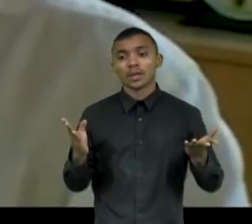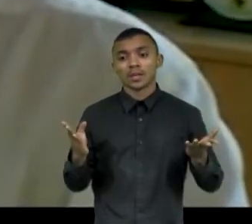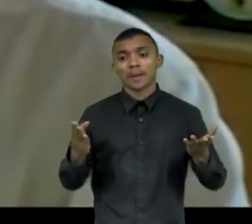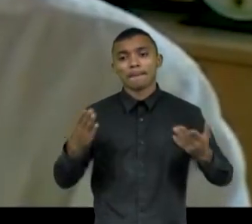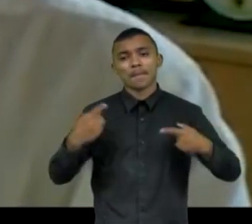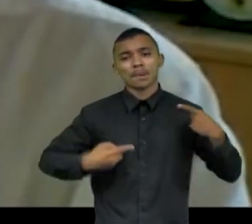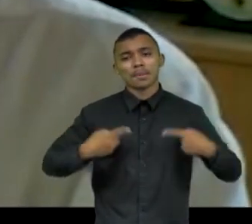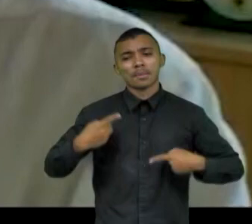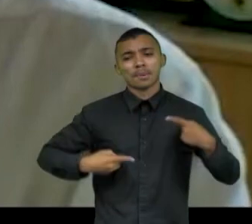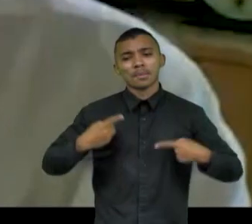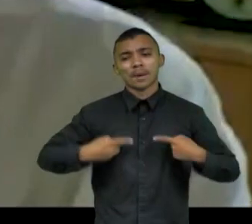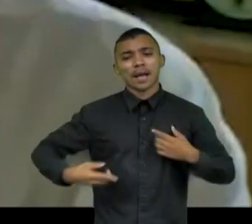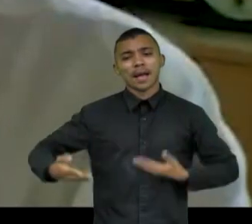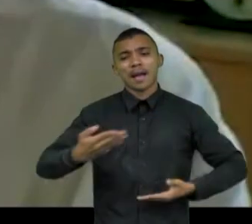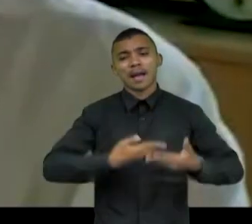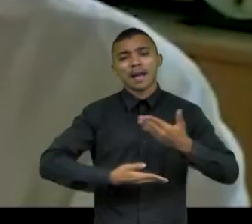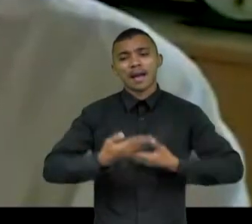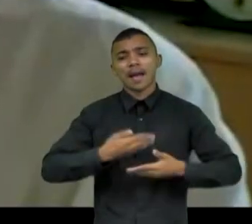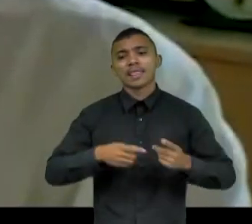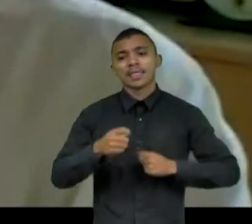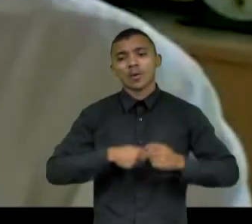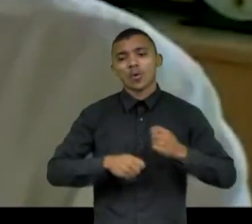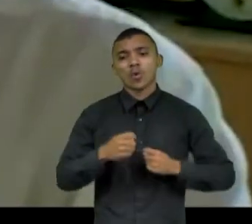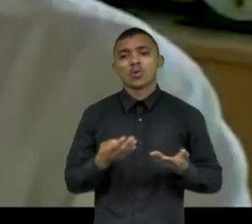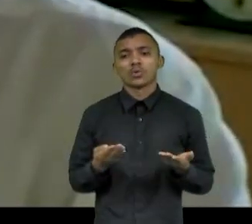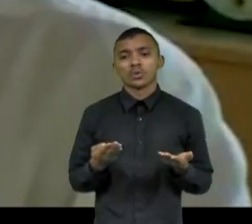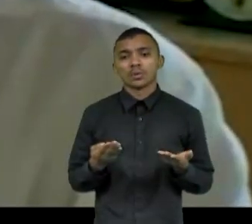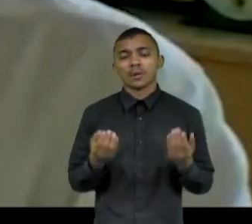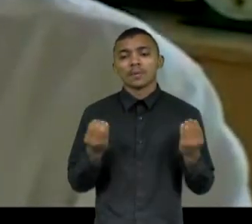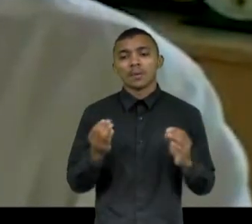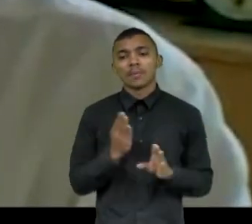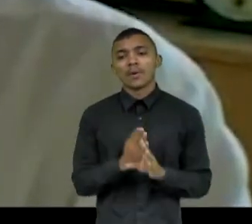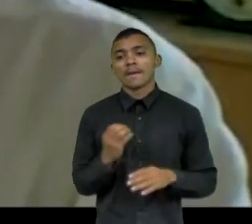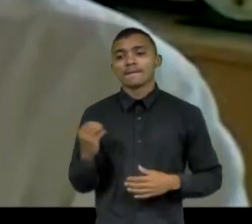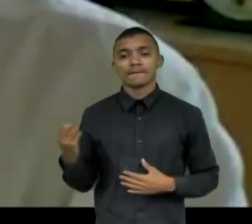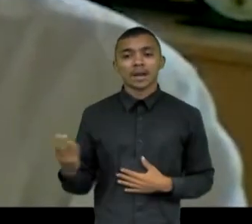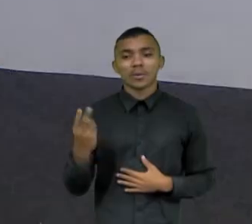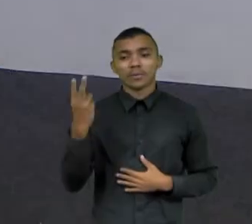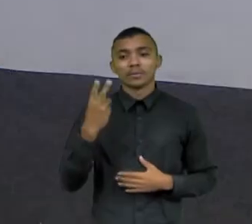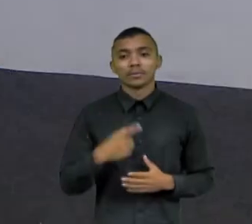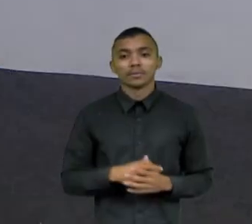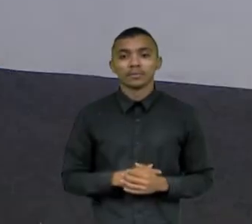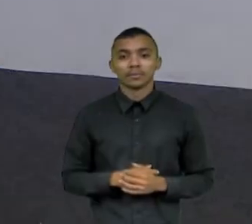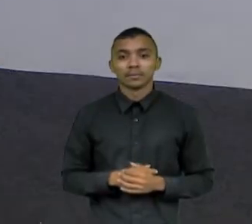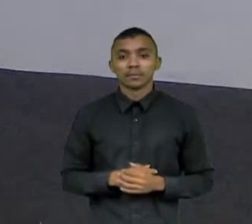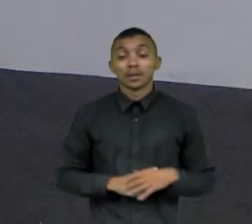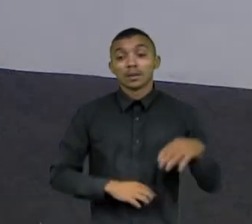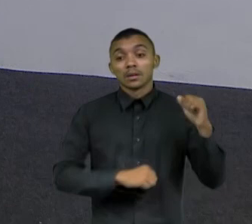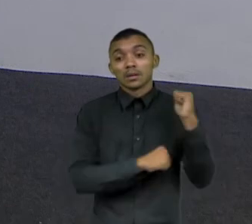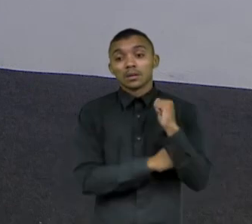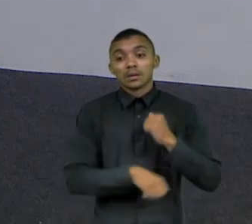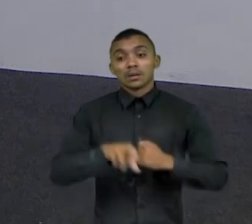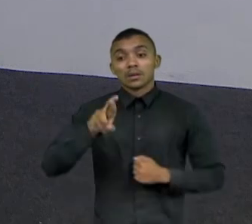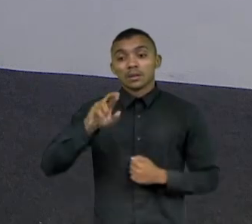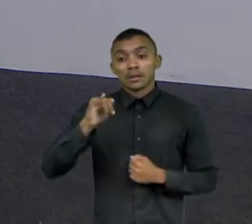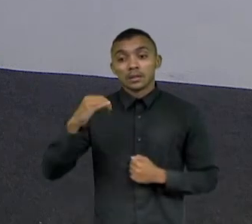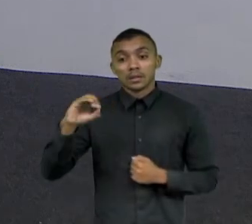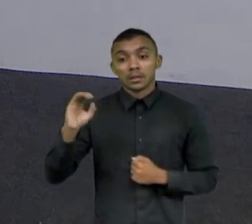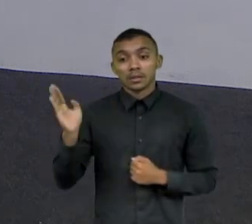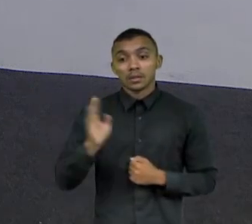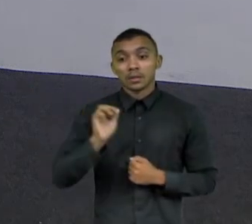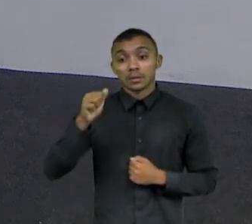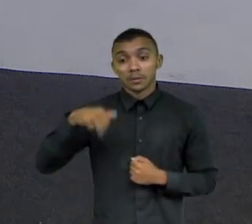competitivo para os negócios, no sentido de ter uma maior valorização de mercado. O Shopping Rio Mar Kennedy recebe por